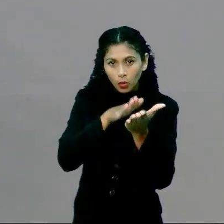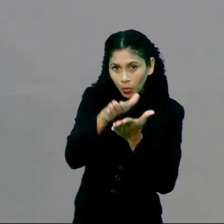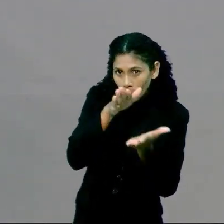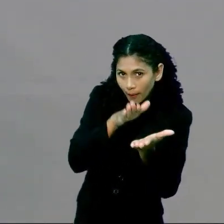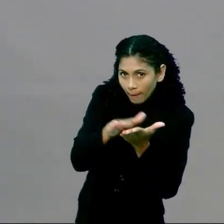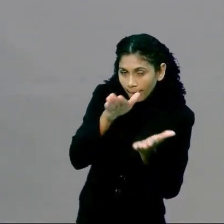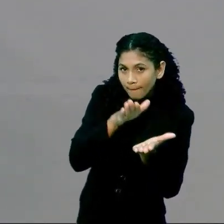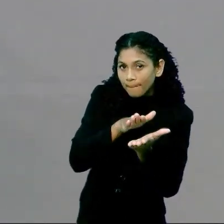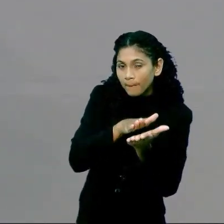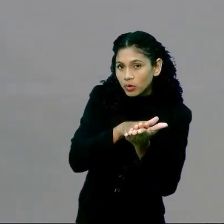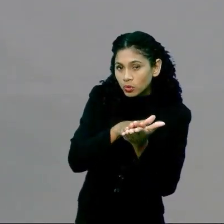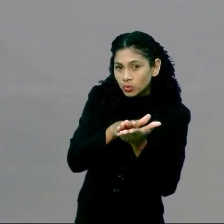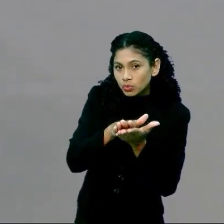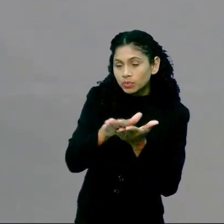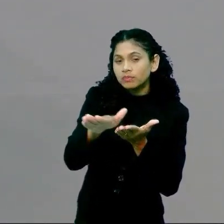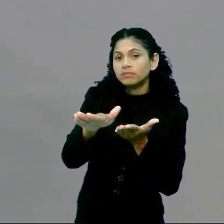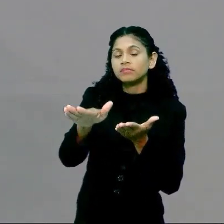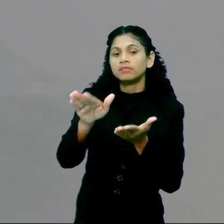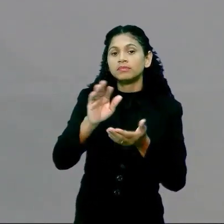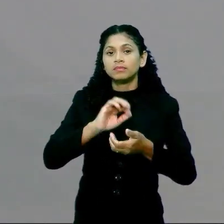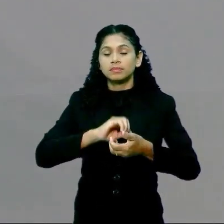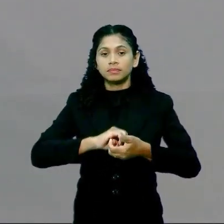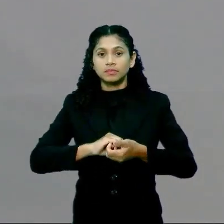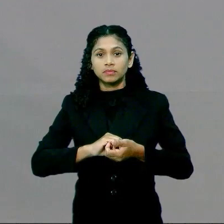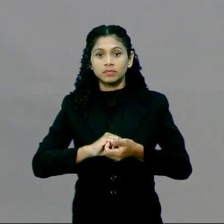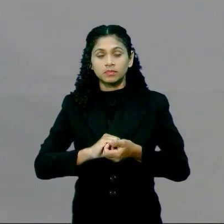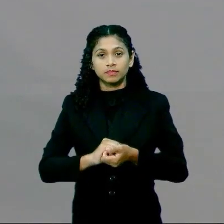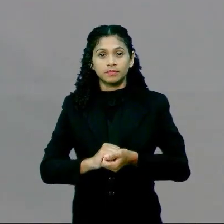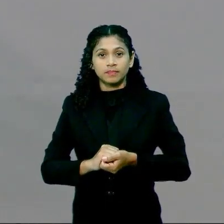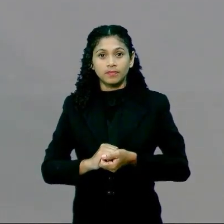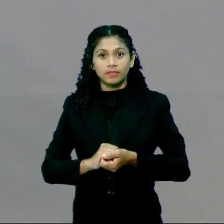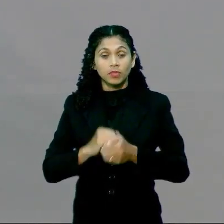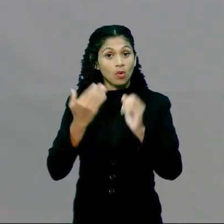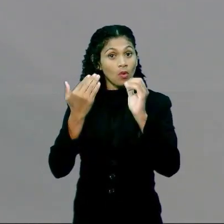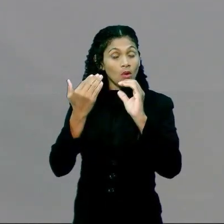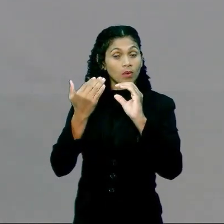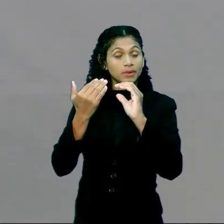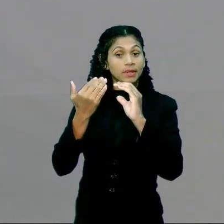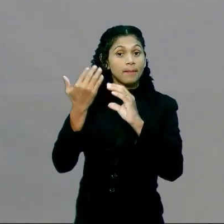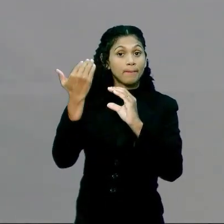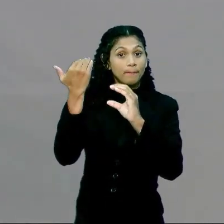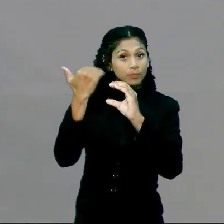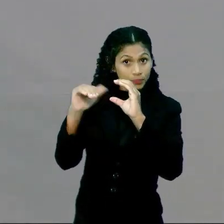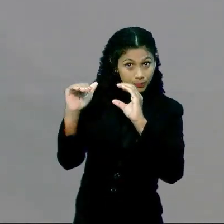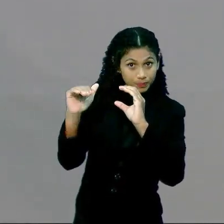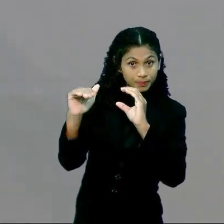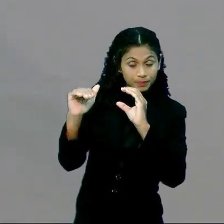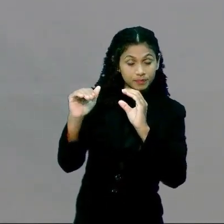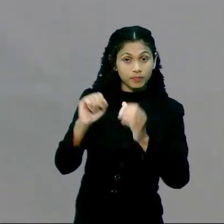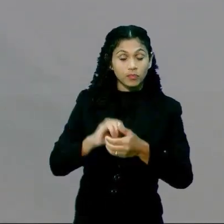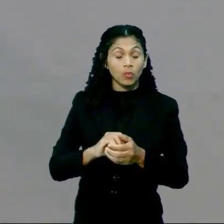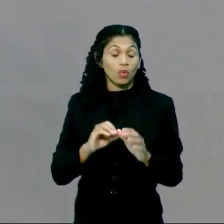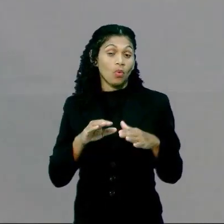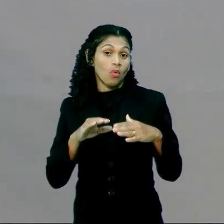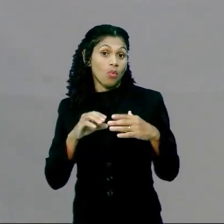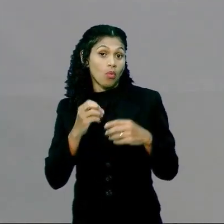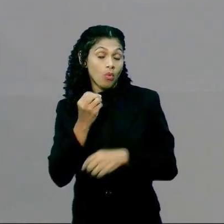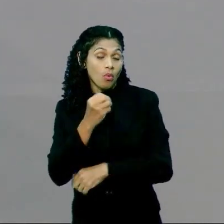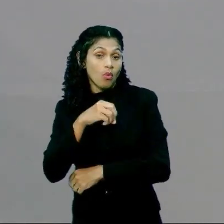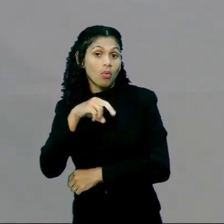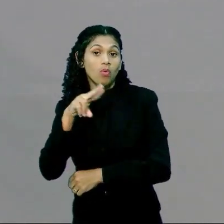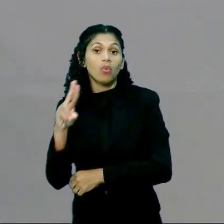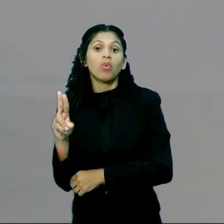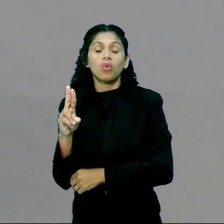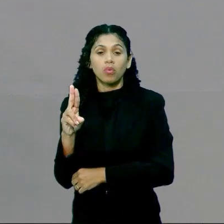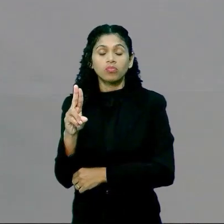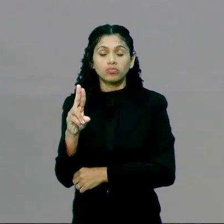Ou seja, à mão, a punho, ou digitalizada e enviada de maneira impressa, ou, como é mais sofisticado e mais usual hoje